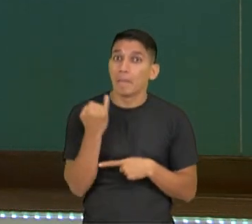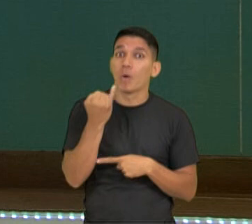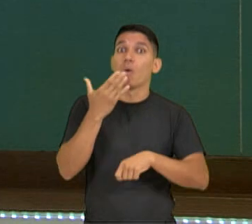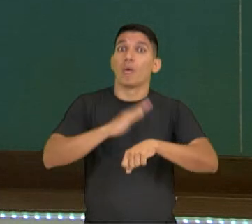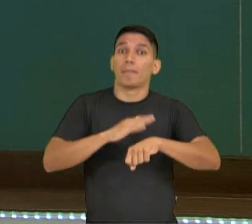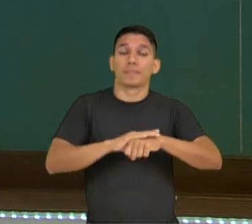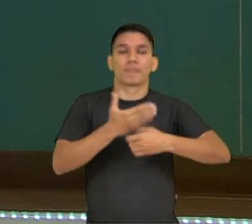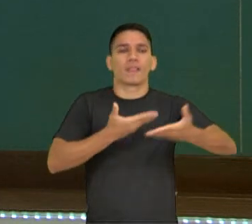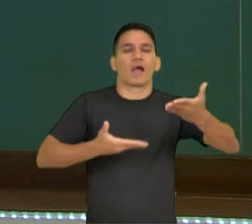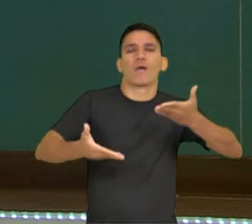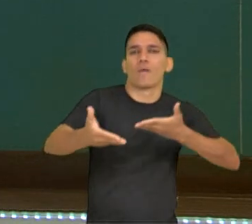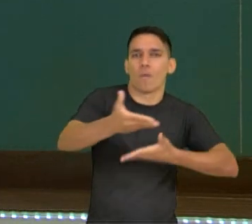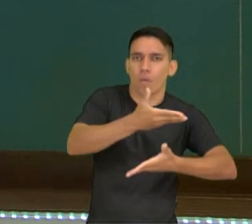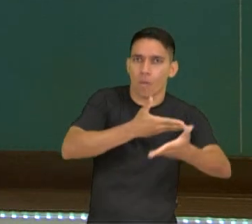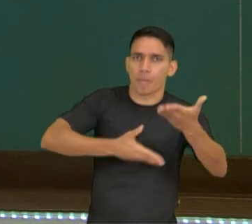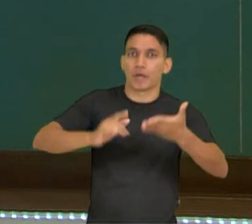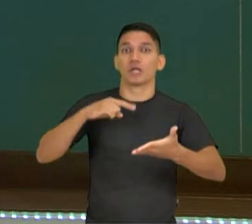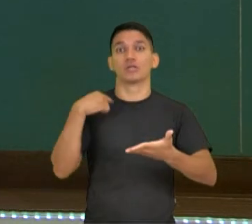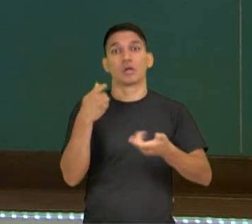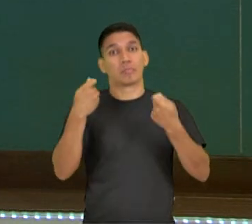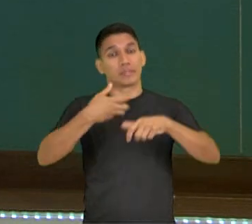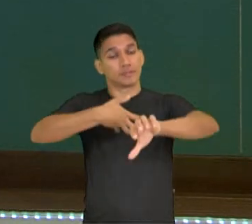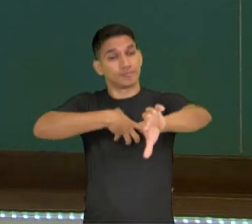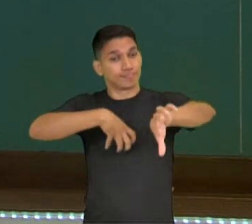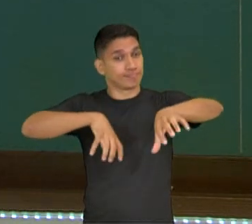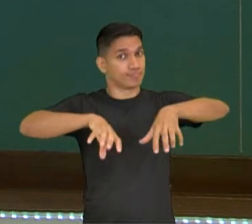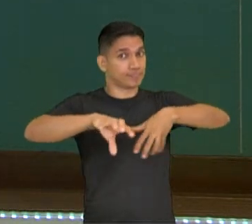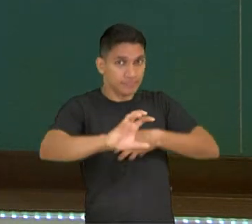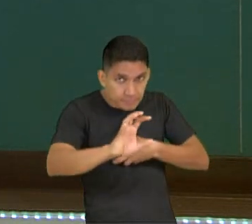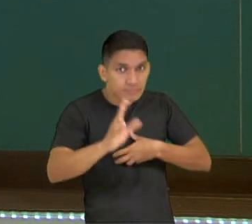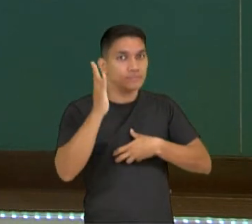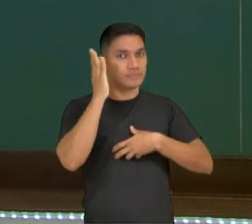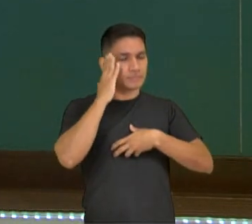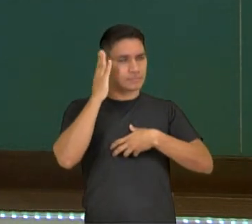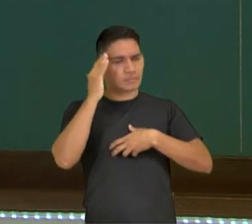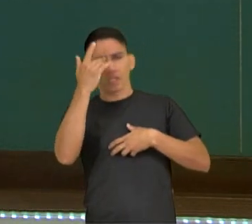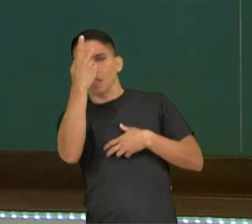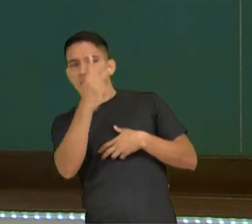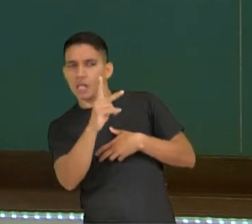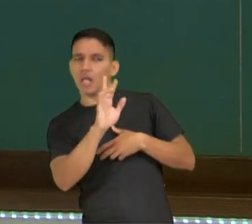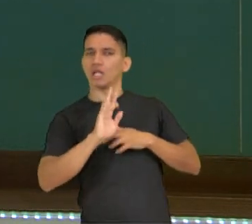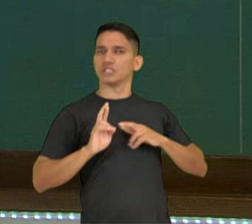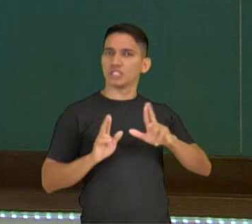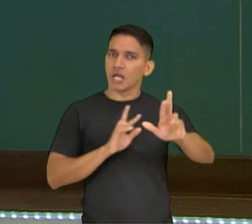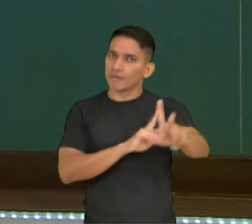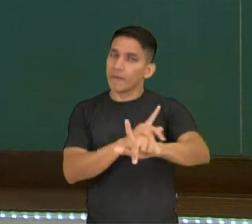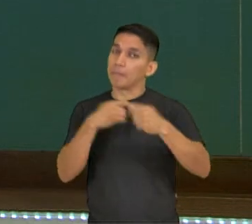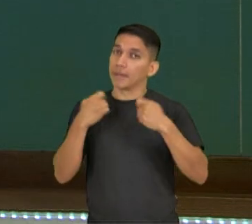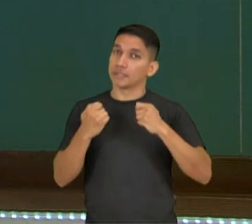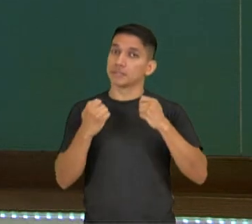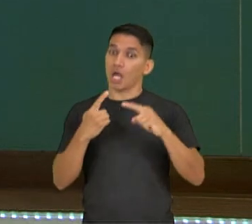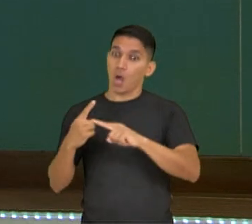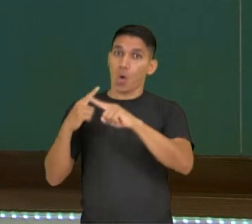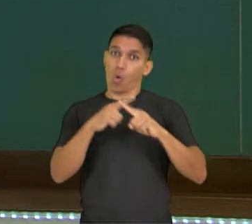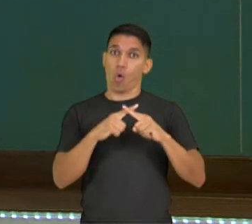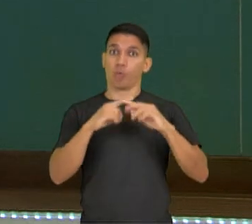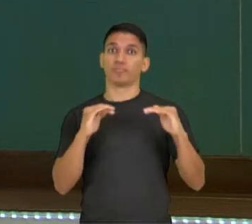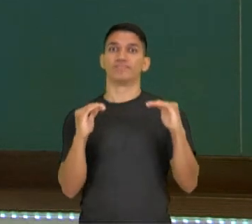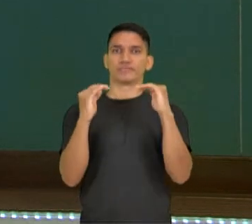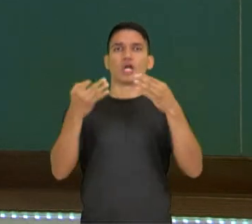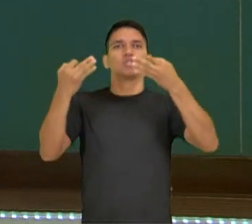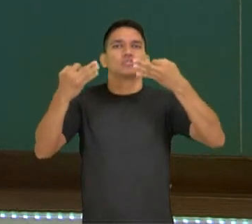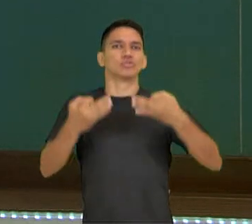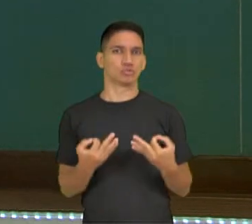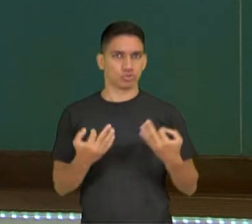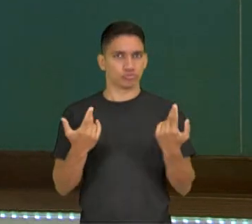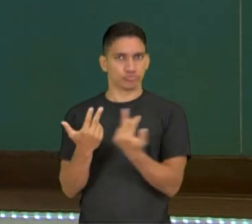cooperação, né, que a gente tenha sentimentos de sensibilidade e que a gente consiga competir de uma maneira justa. De uma maneira que você não se